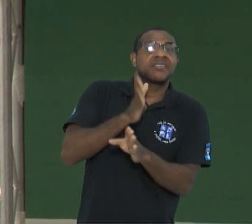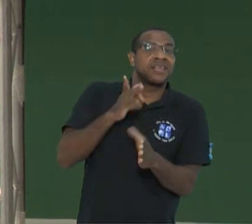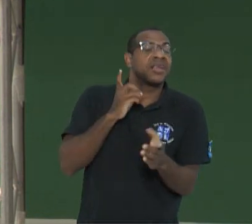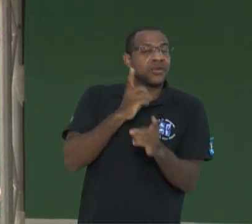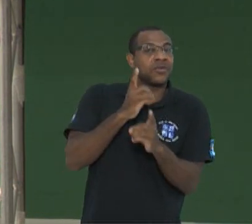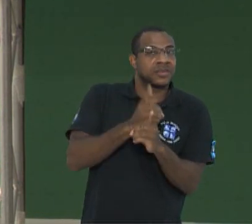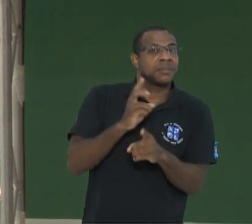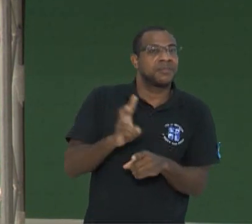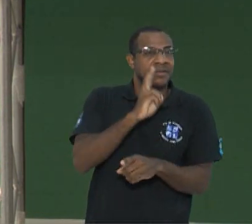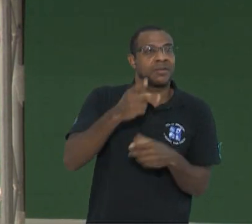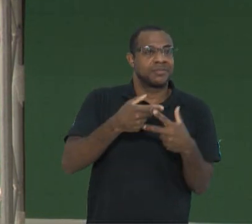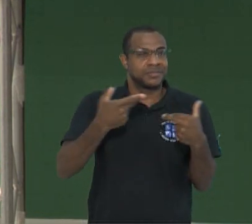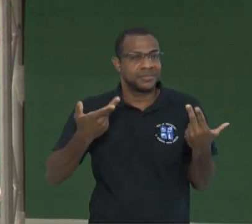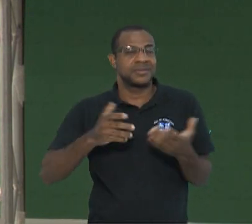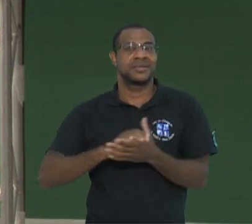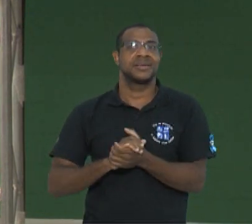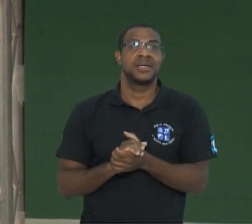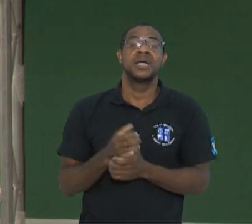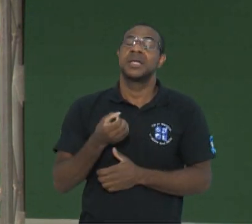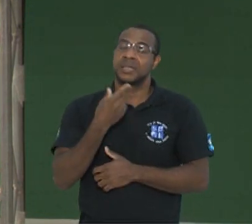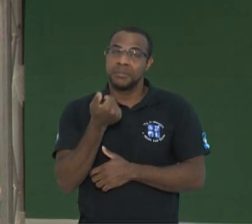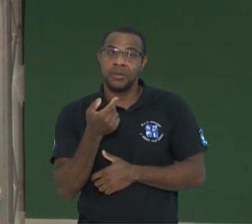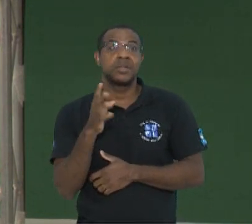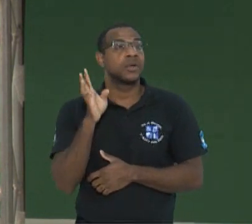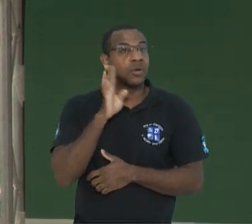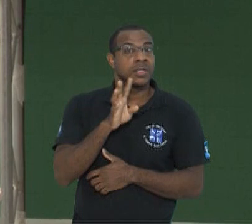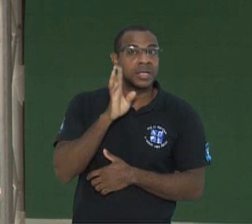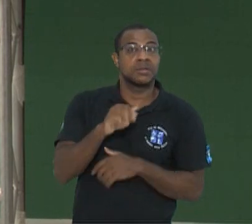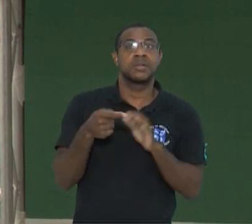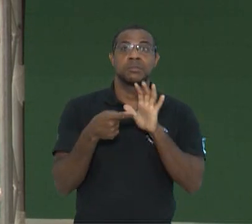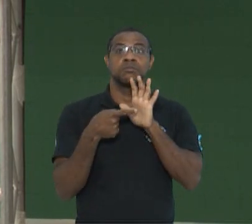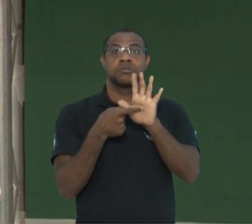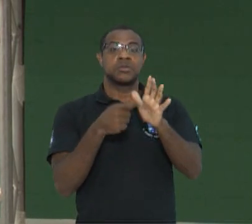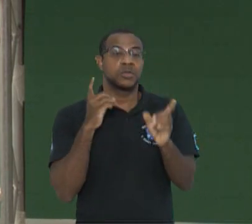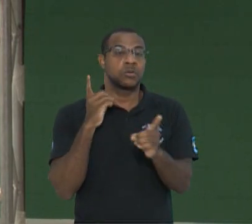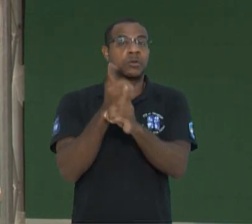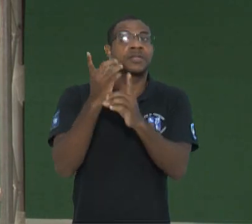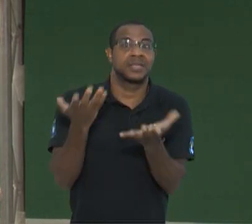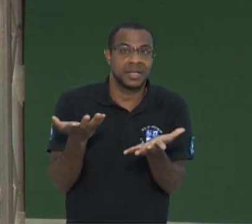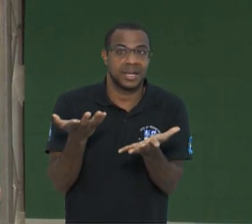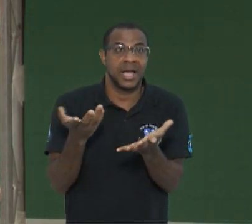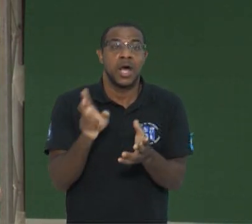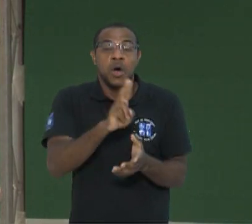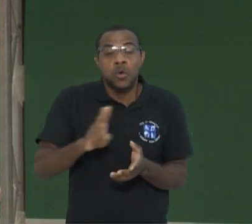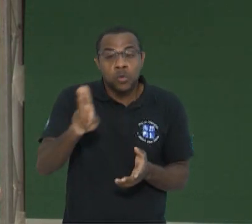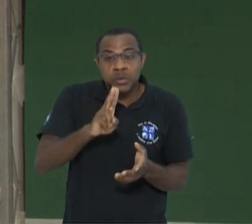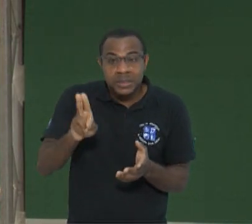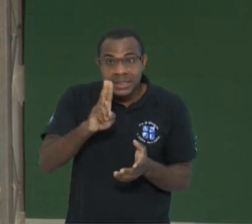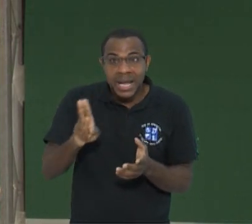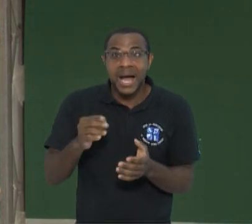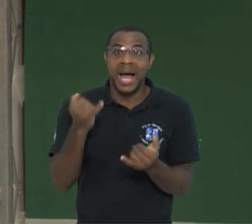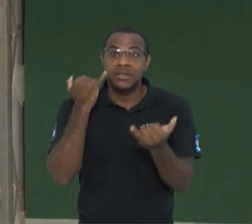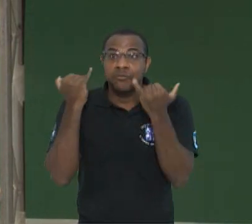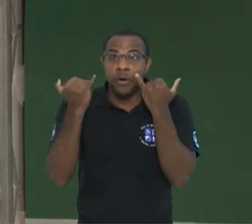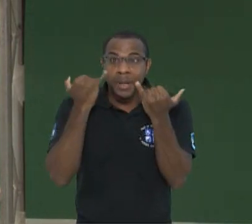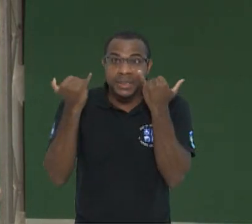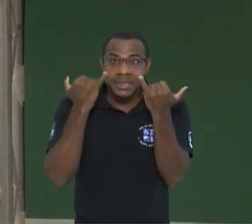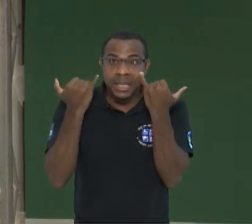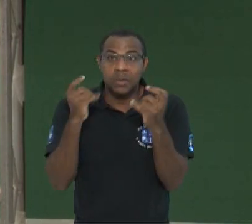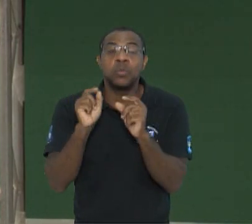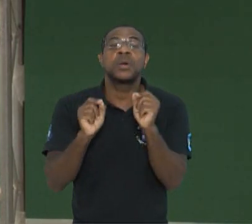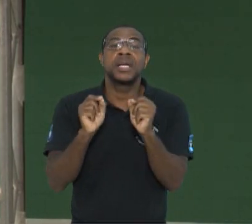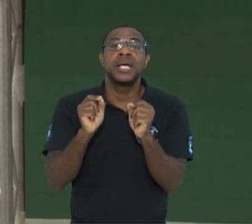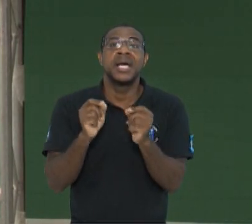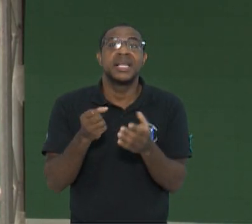assíntotas. Beleza? Que bom que você conseguiu identificar e usar a informação do exercício anterior. Muitas vezes a gente vai